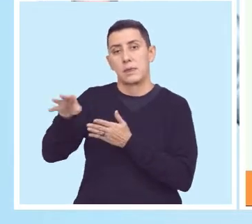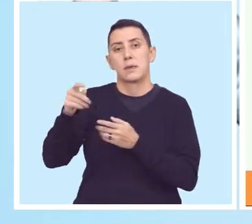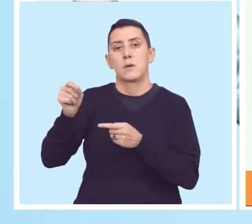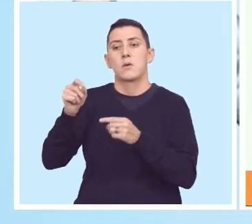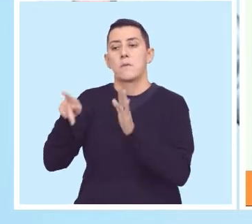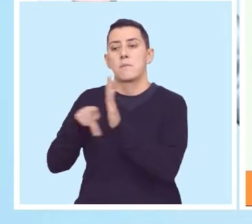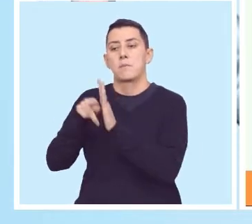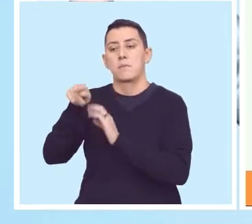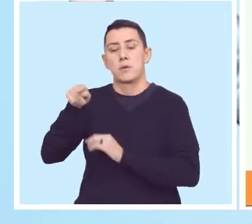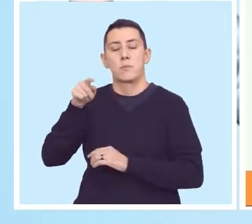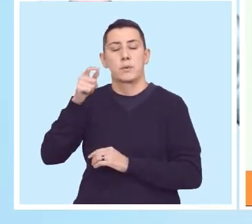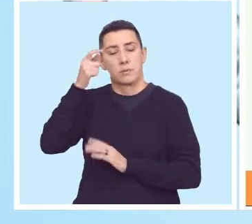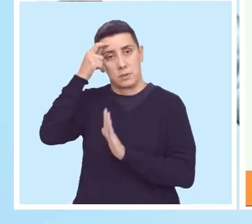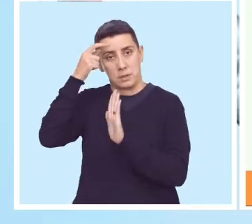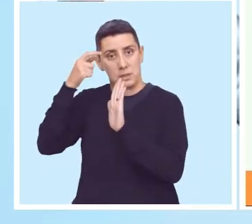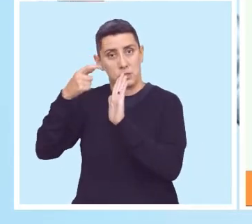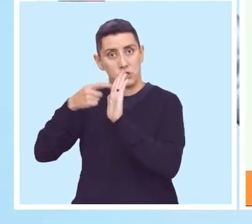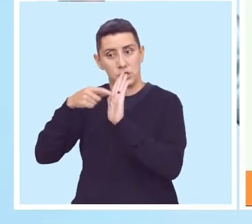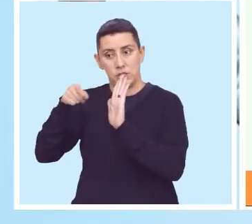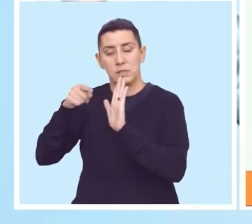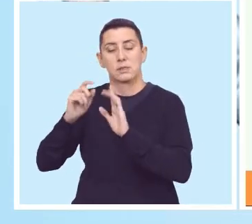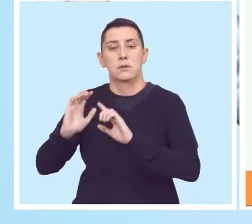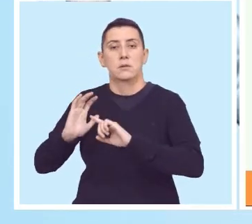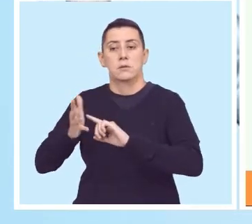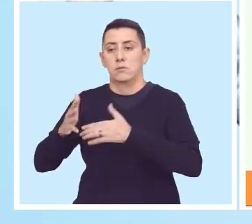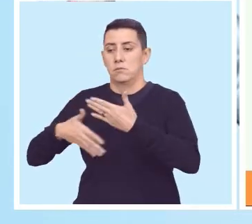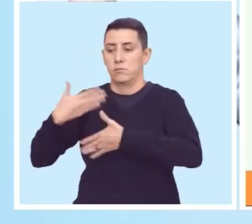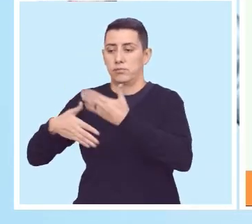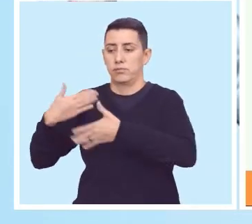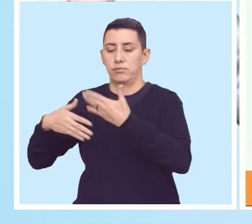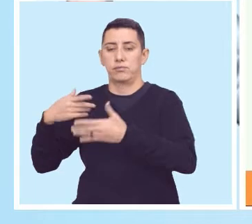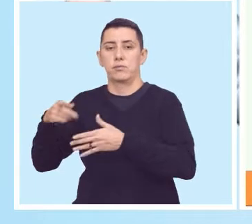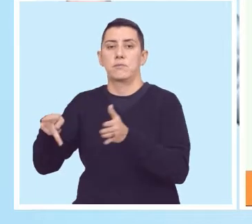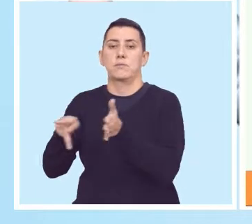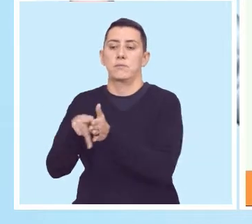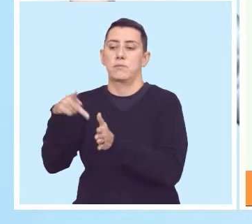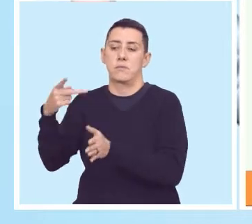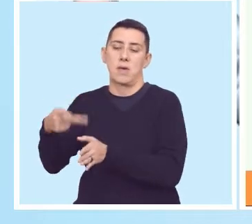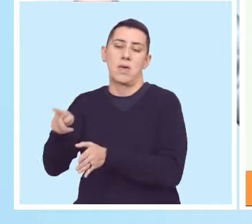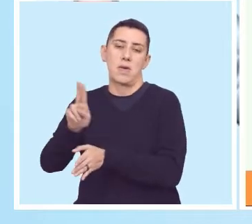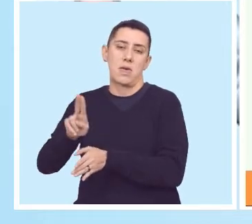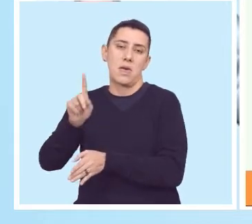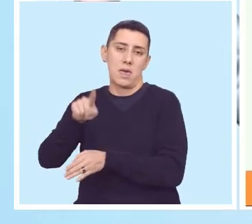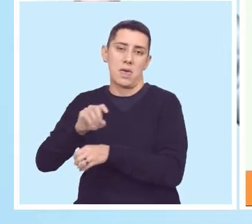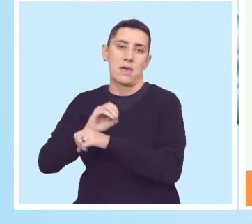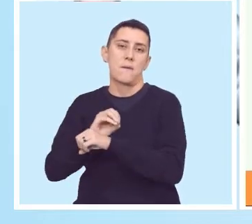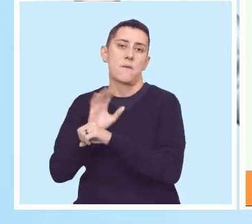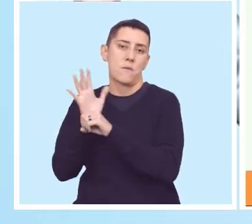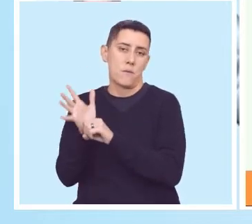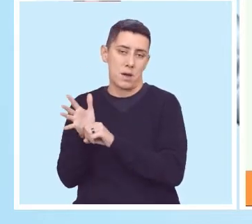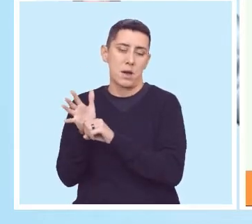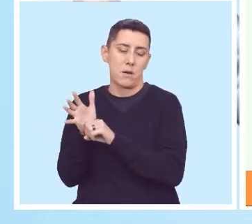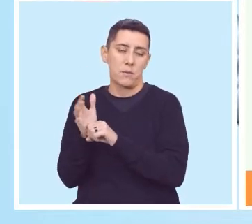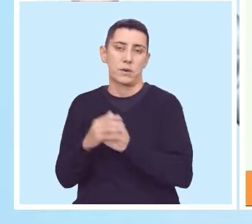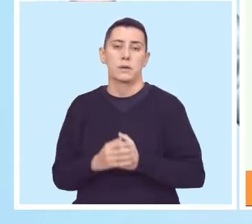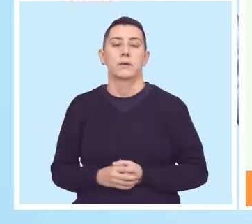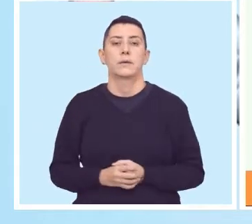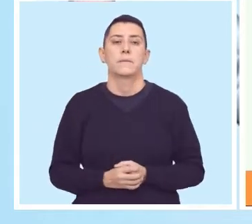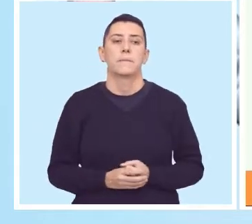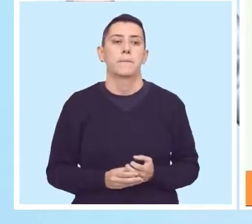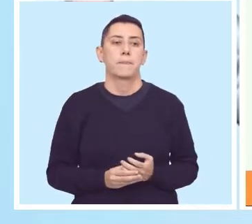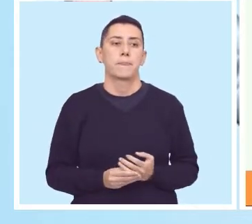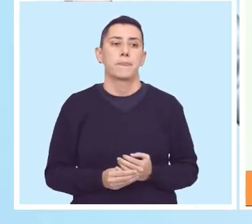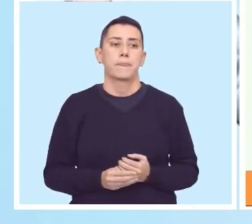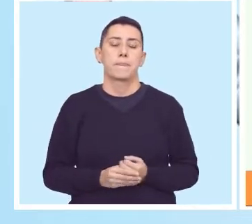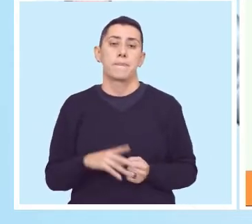de inteligência artificial, para dentro da plataforma Huawei Cloud. E aí é por meio desse módulo